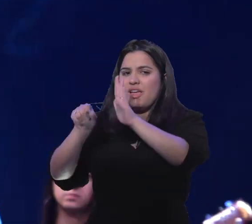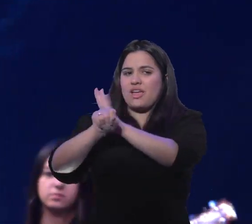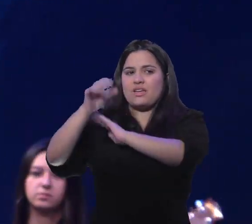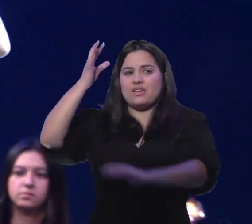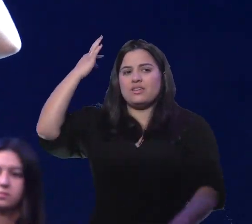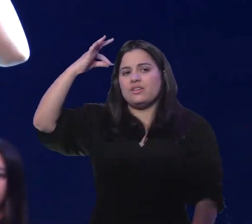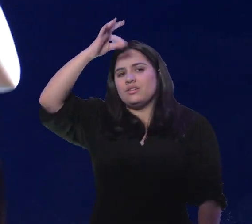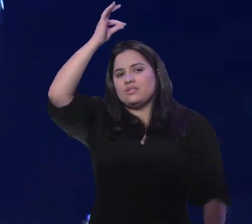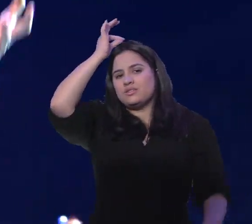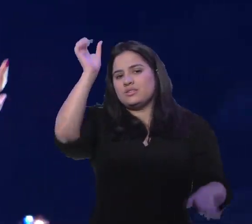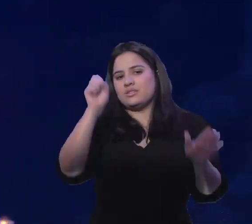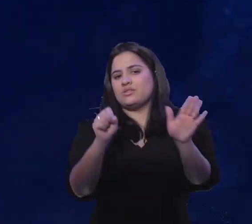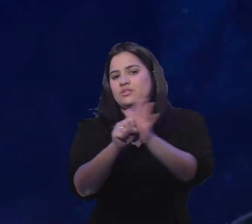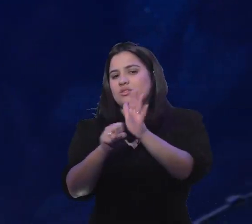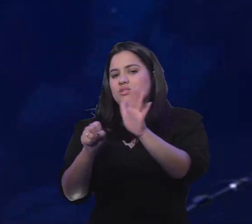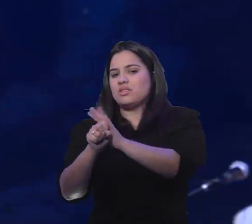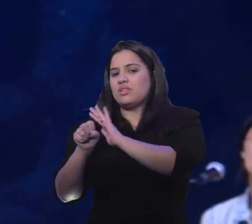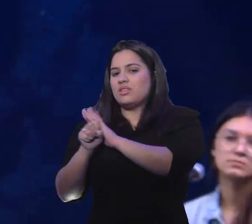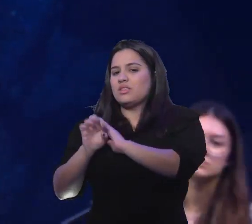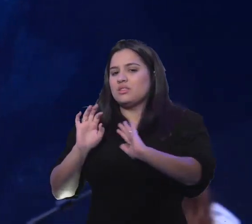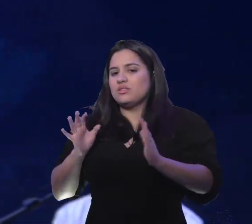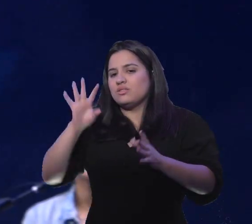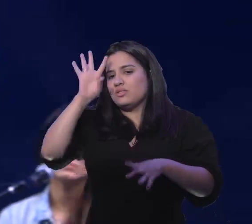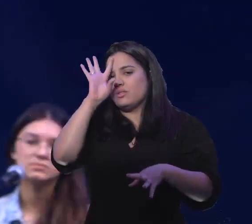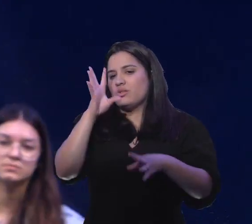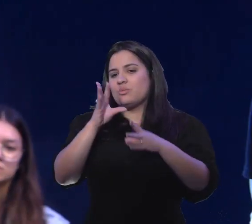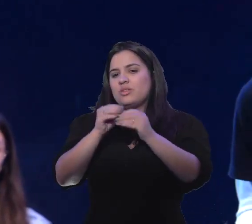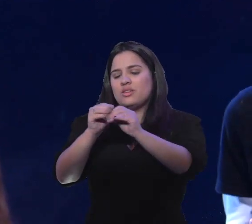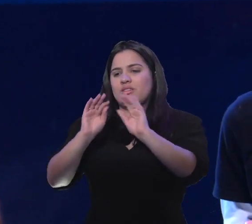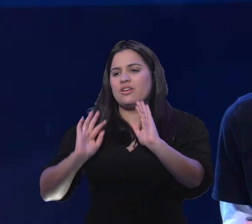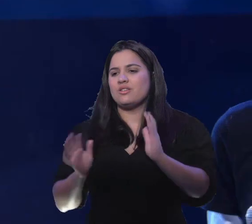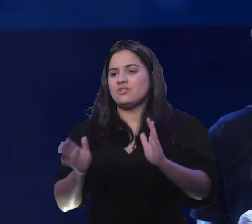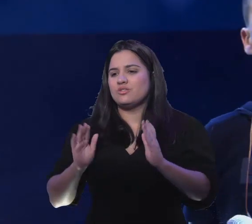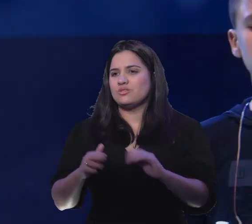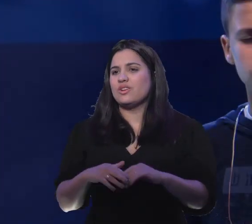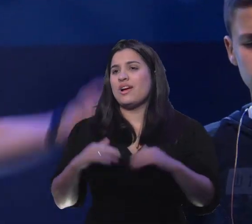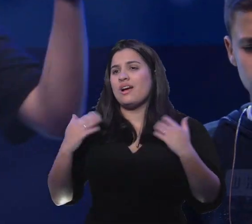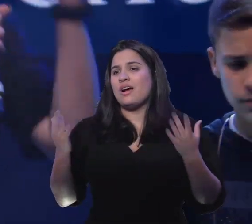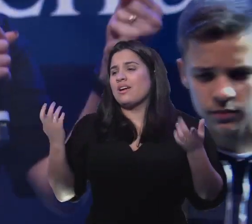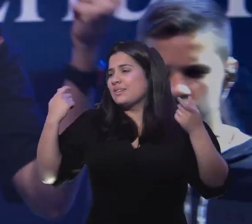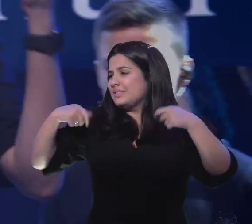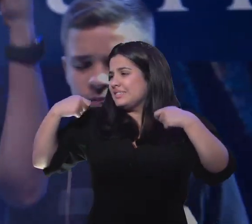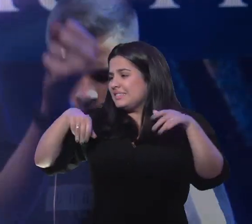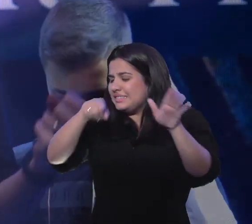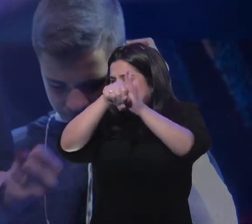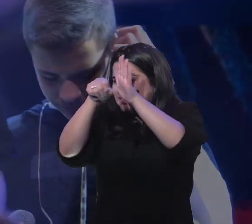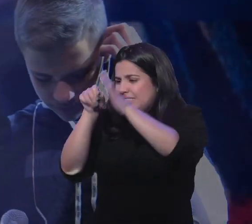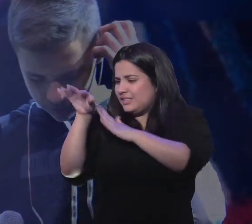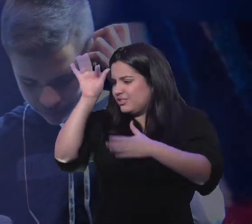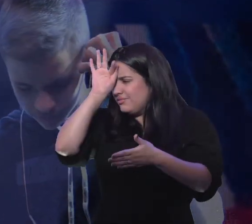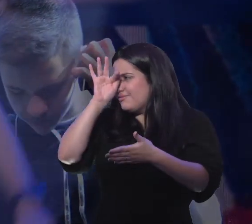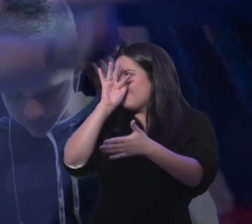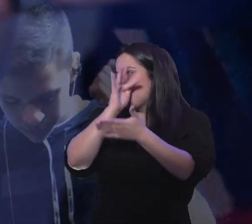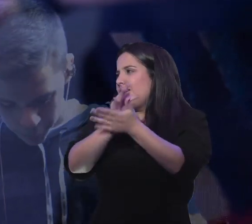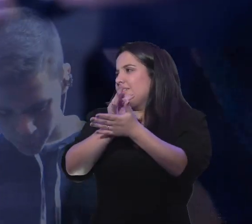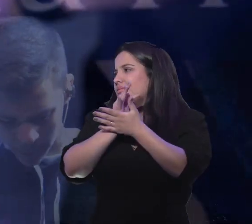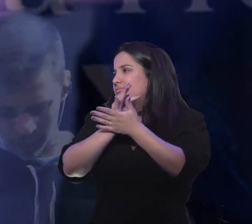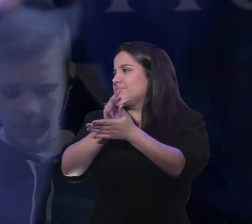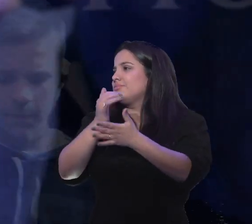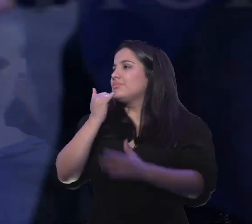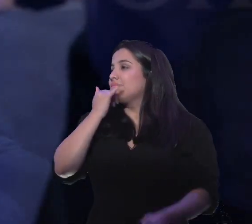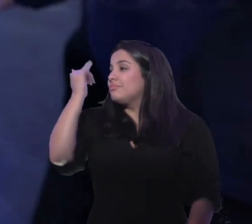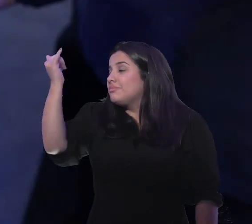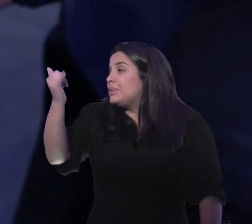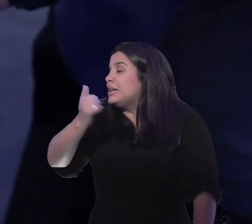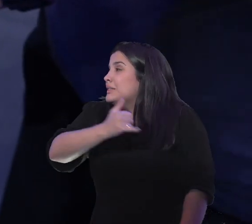eles possam sair daqui entendendo aquilo que o Senhor tem para eles, Pai. Que eles possam sair daqui cheios de fé. Perdoa a